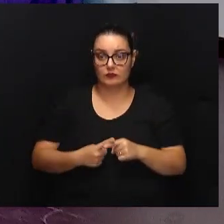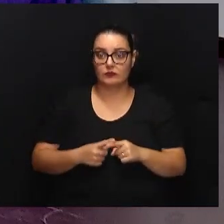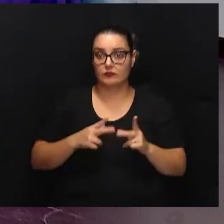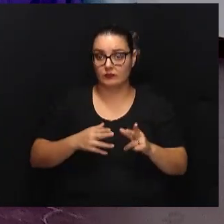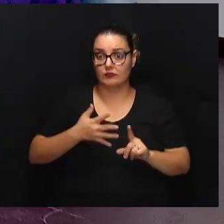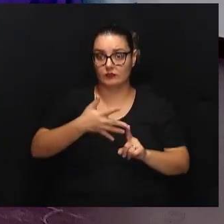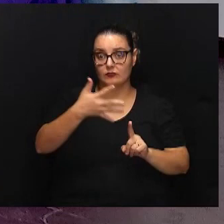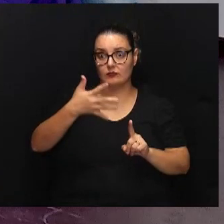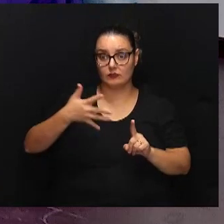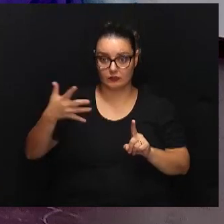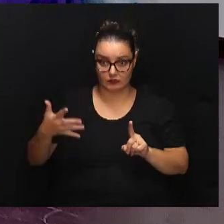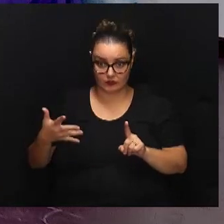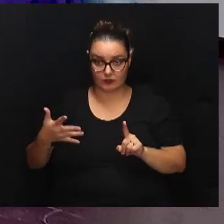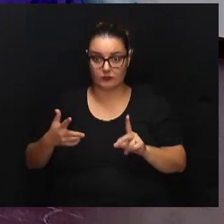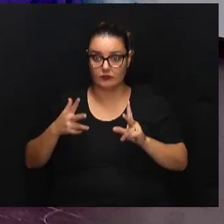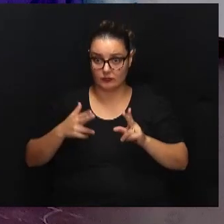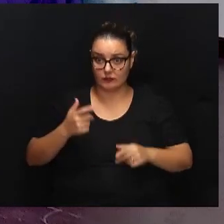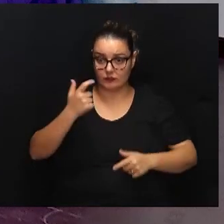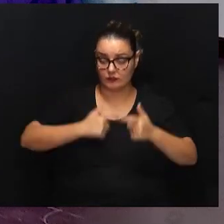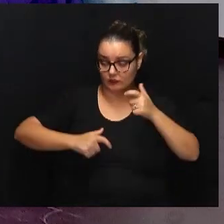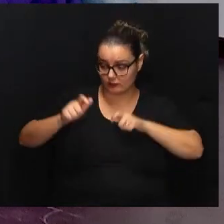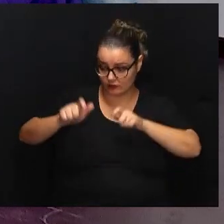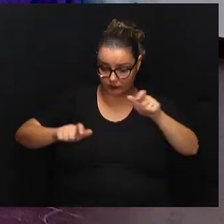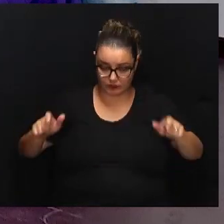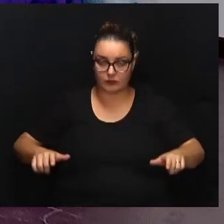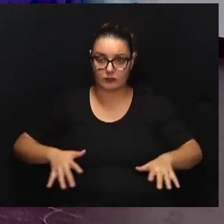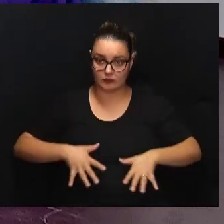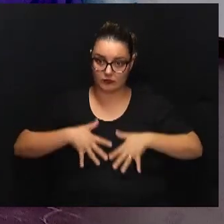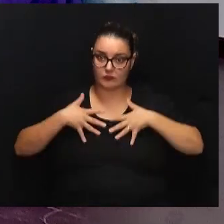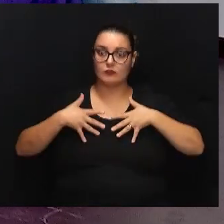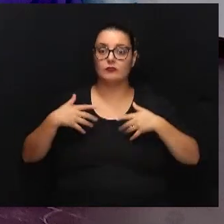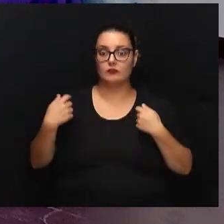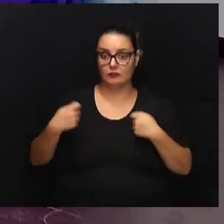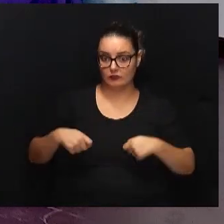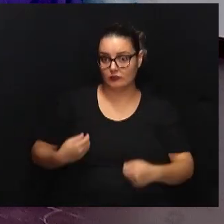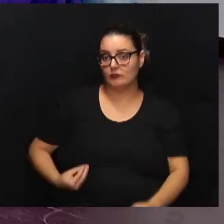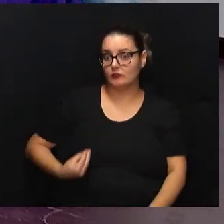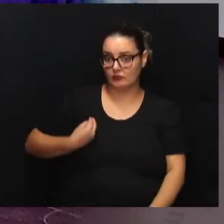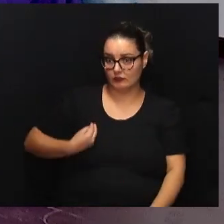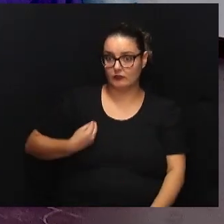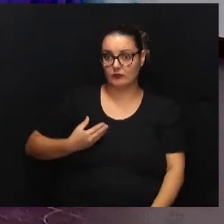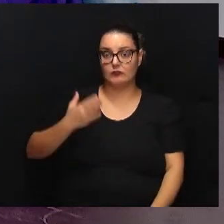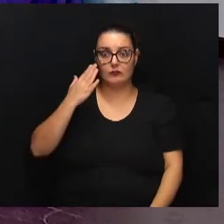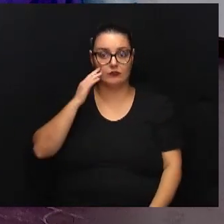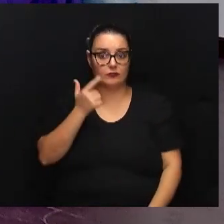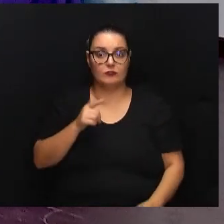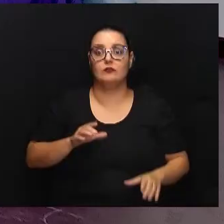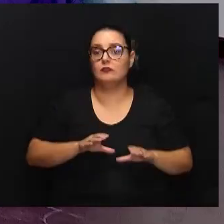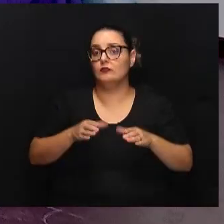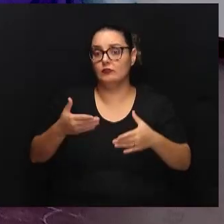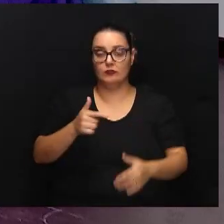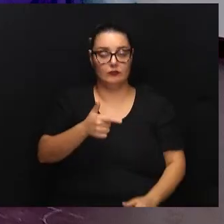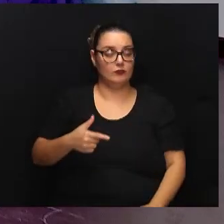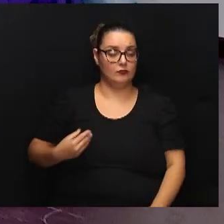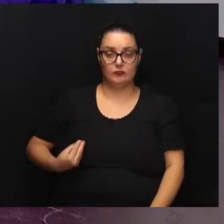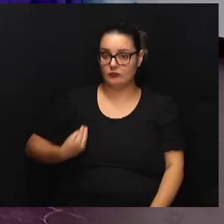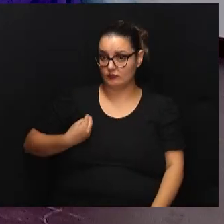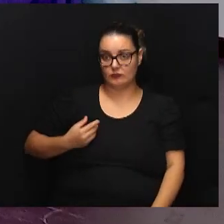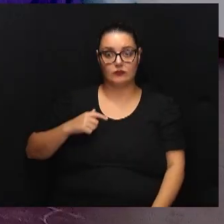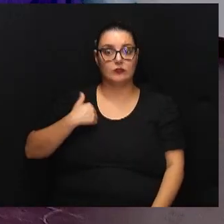estar presente, porque, enquanto LGBTs, enquanto pessoas que precisam do orgulho para viver, a gente sabe que